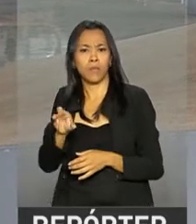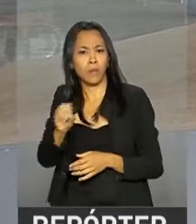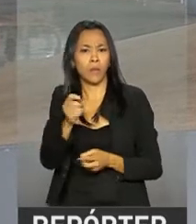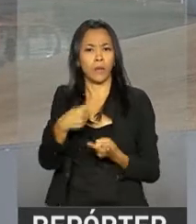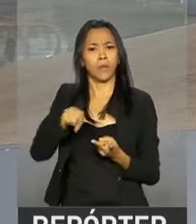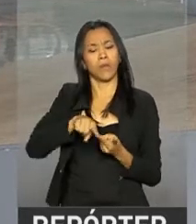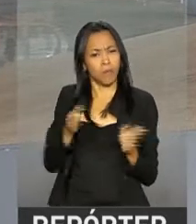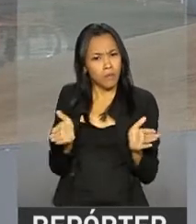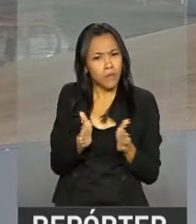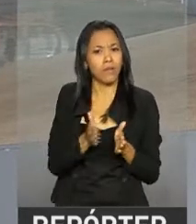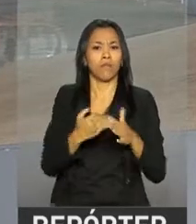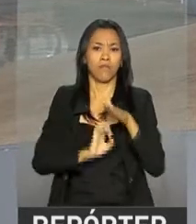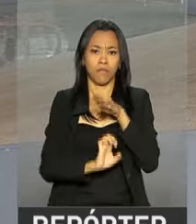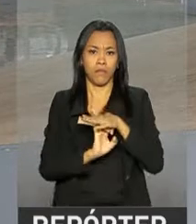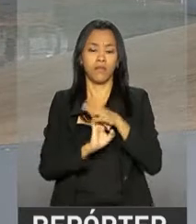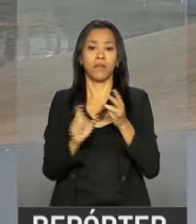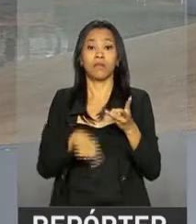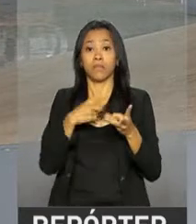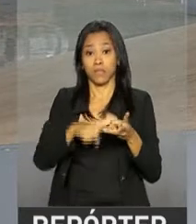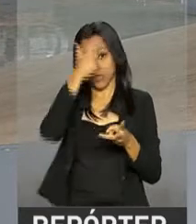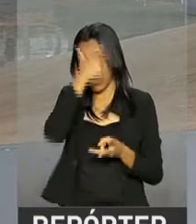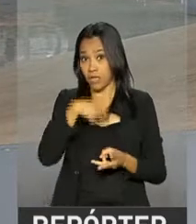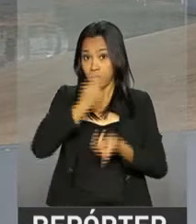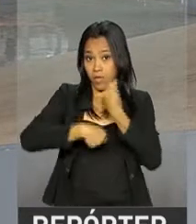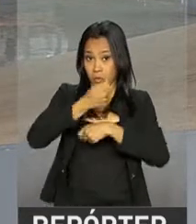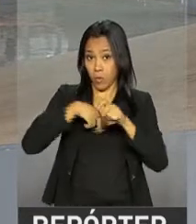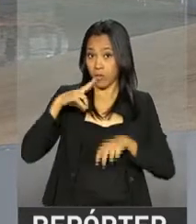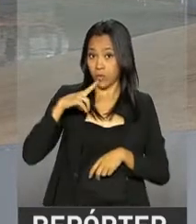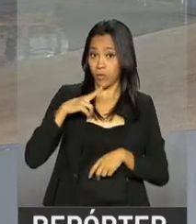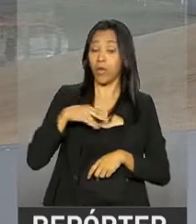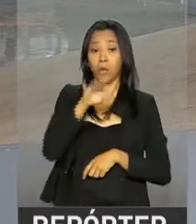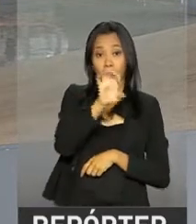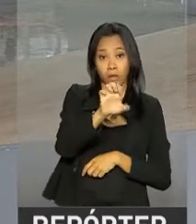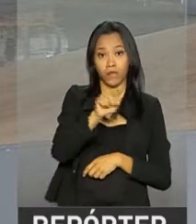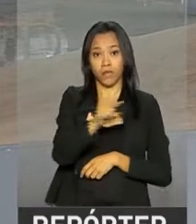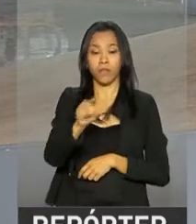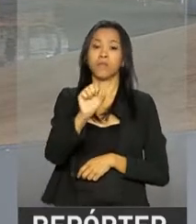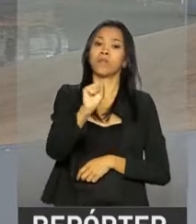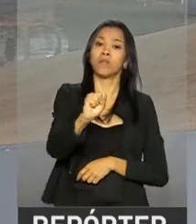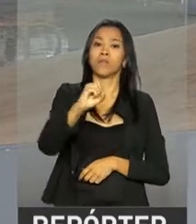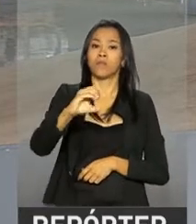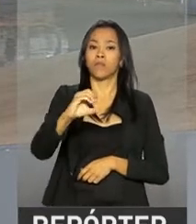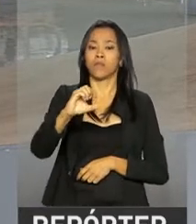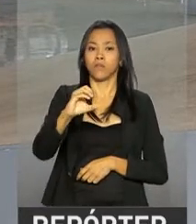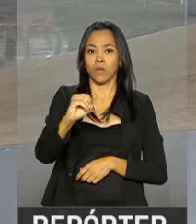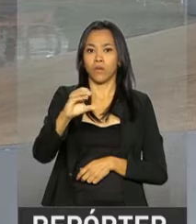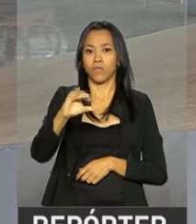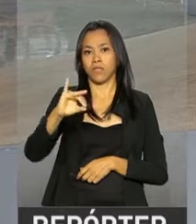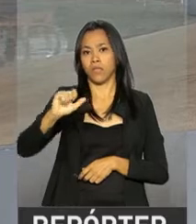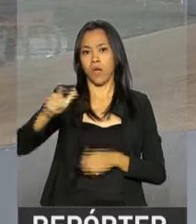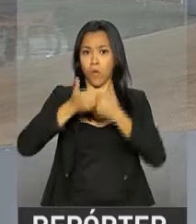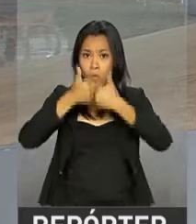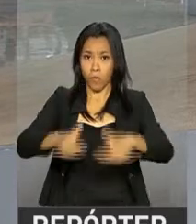e indivíduo é empreendedor individual o e social só vai ser obrigatório a partir do mês de